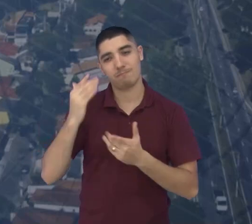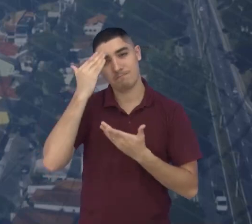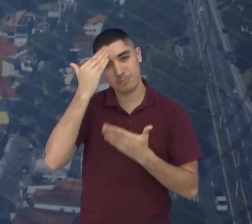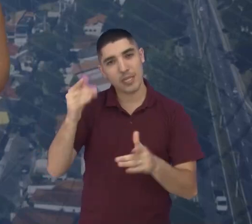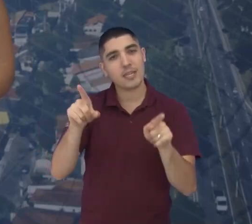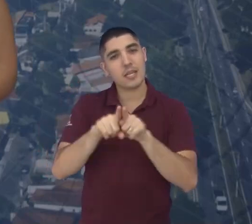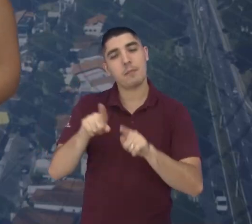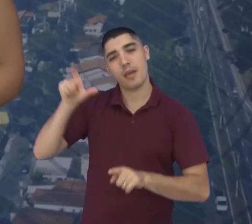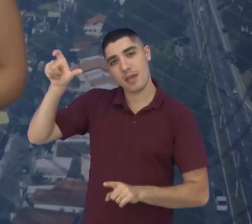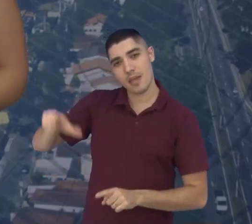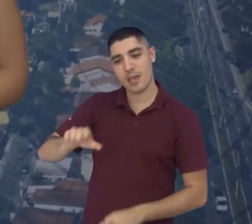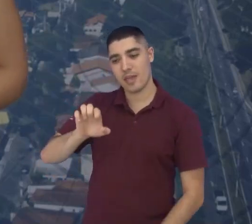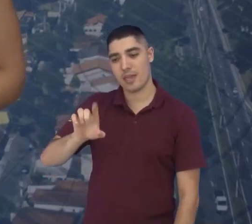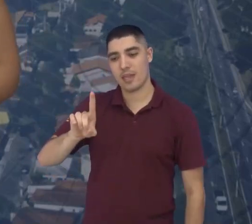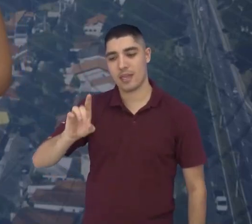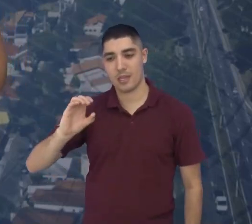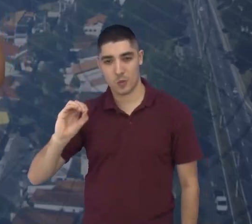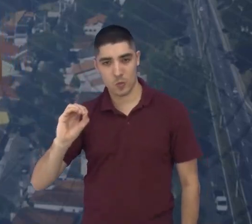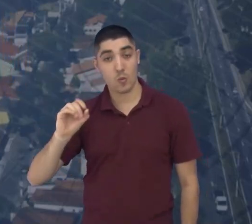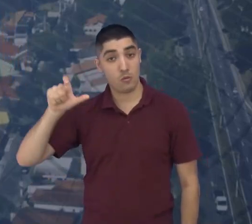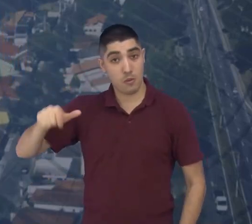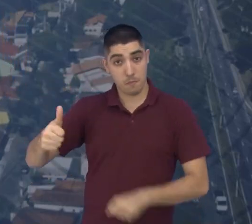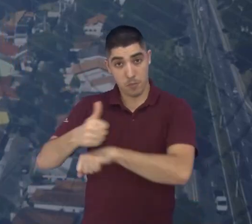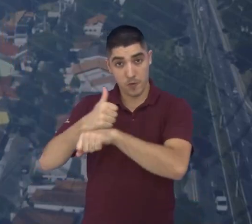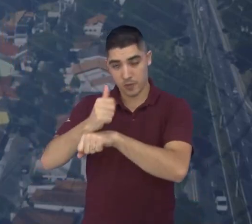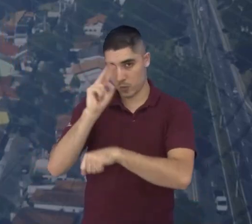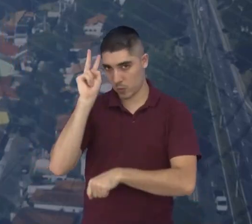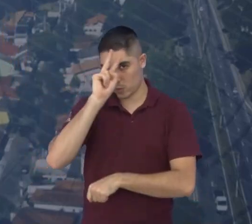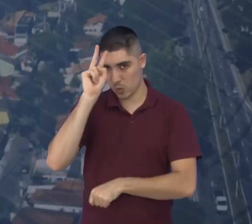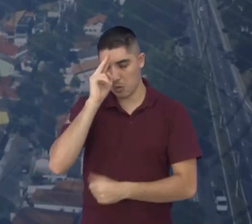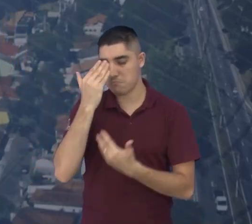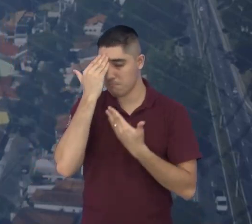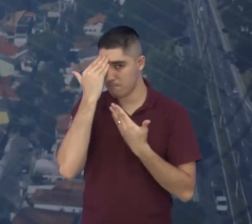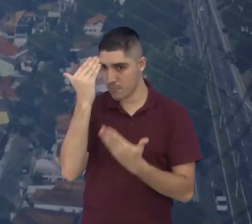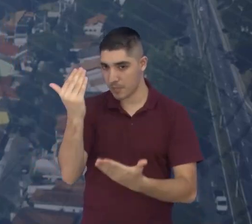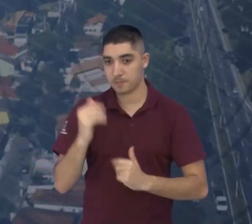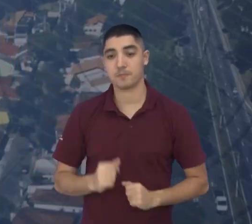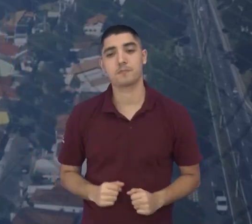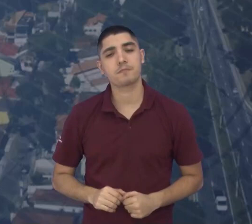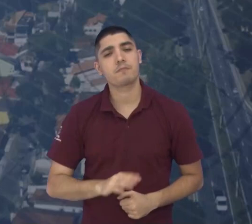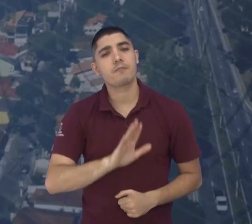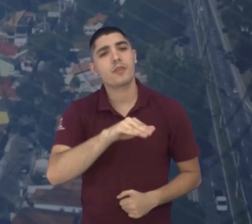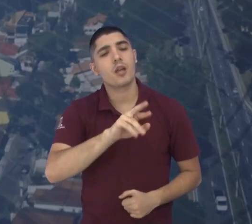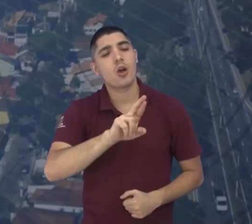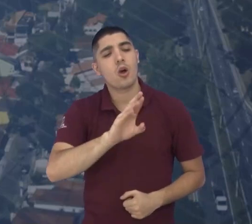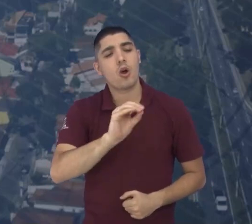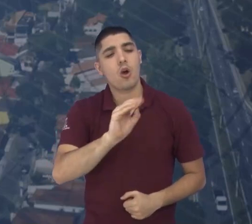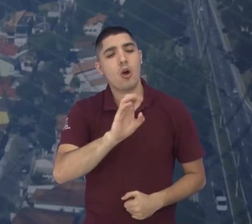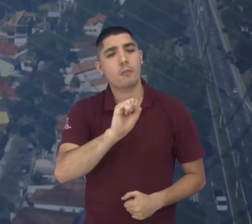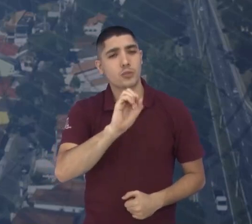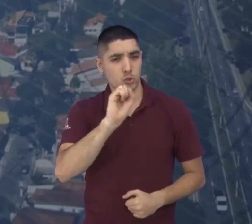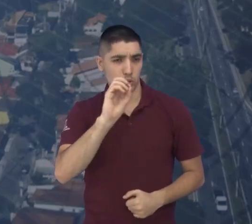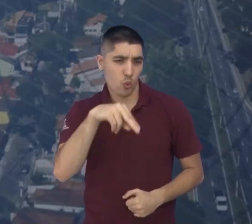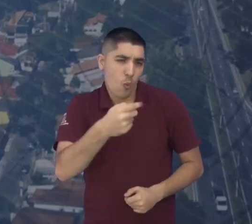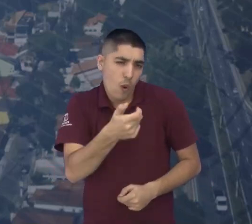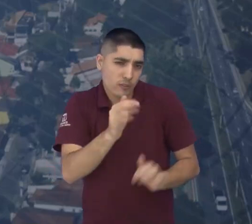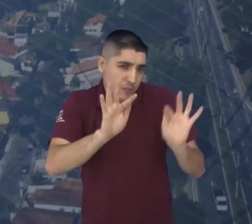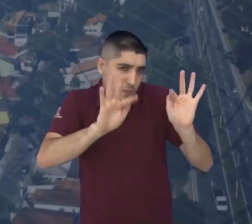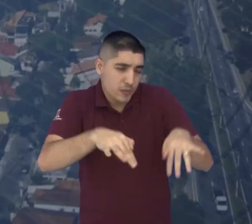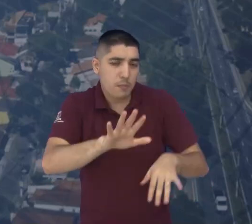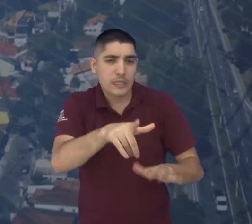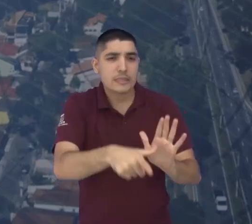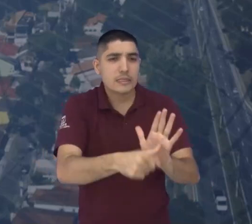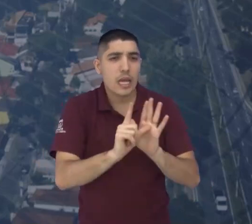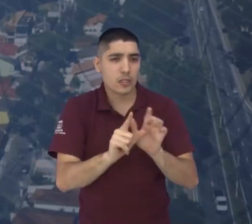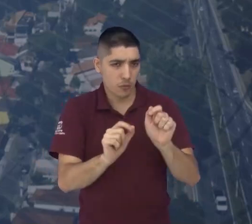também ao Edu Paiotti, historiador, pela contribuição. Robson, rapidamente, antes da gente finalizar, para fazer